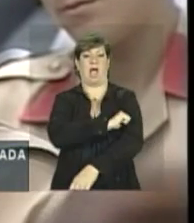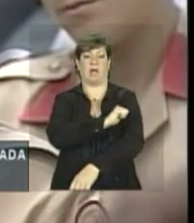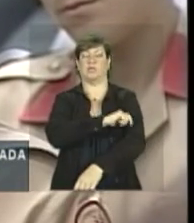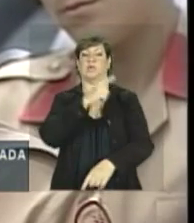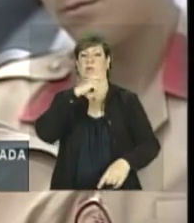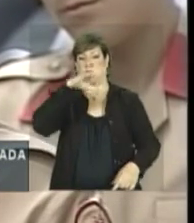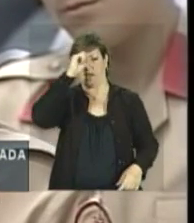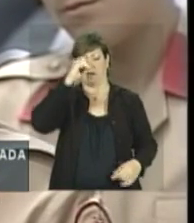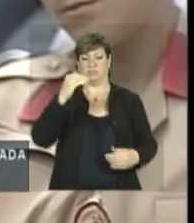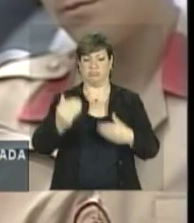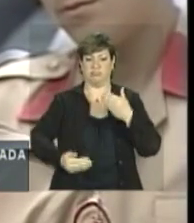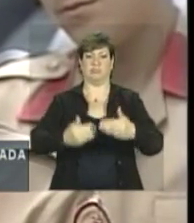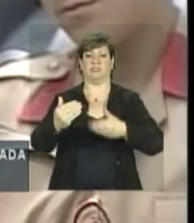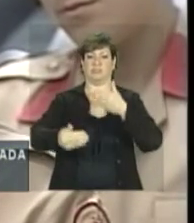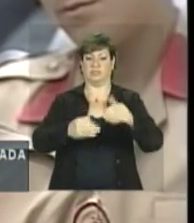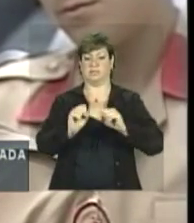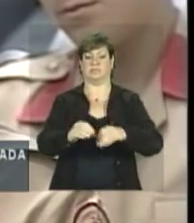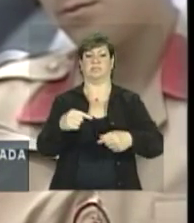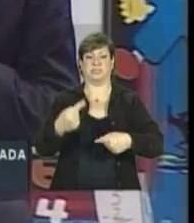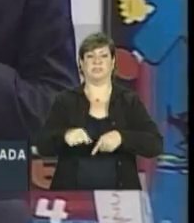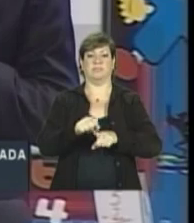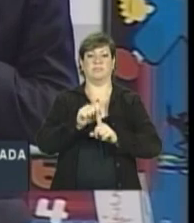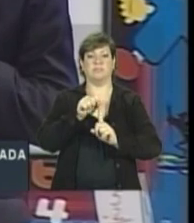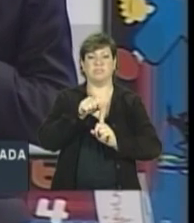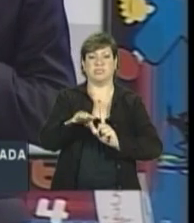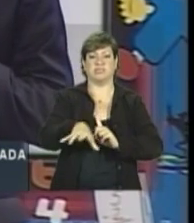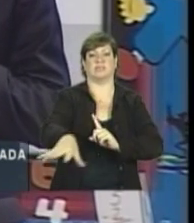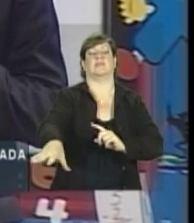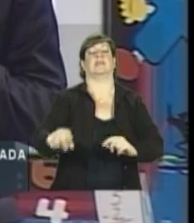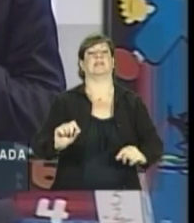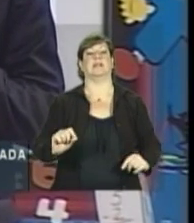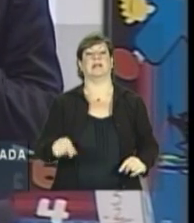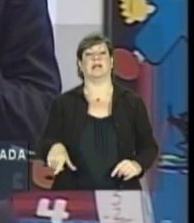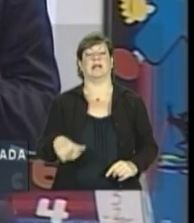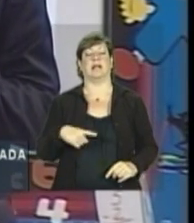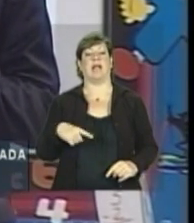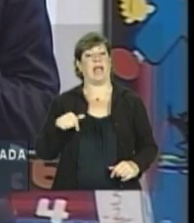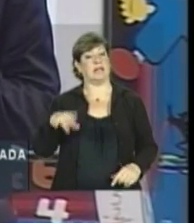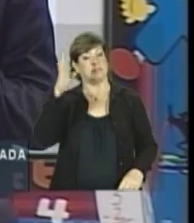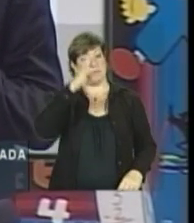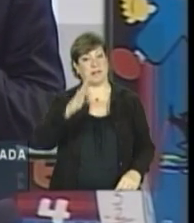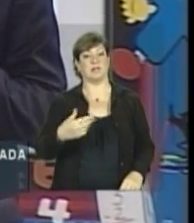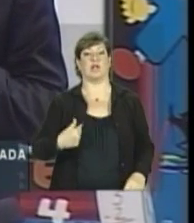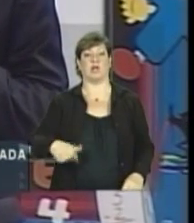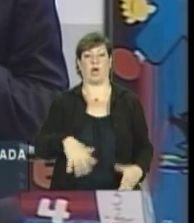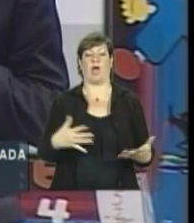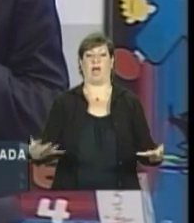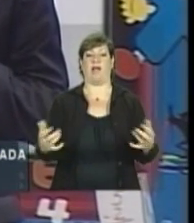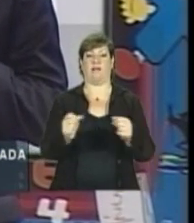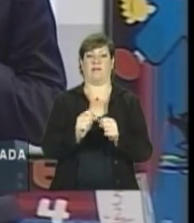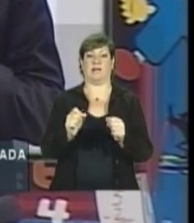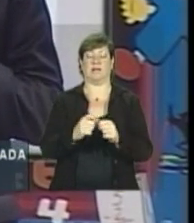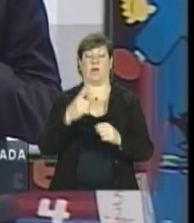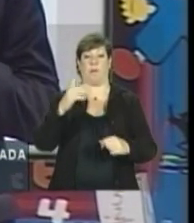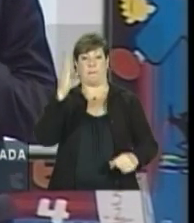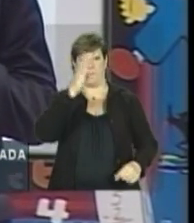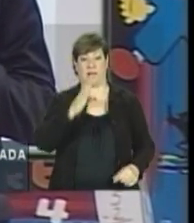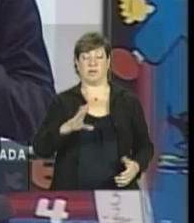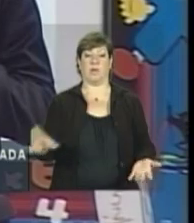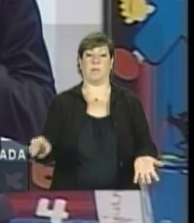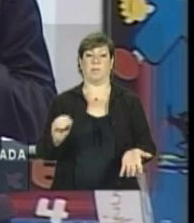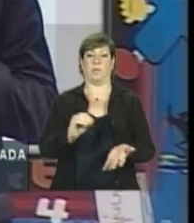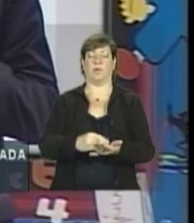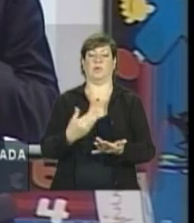formando alunos para participar da Olimpíada. Então, isso é esse Brasil que a gente quer construir. O Brasil que coloque